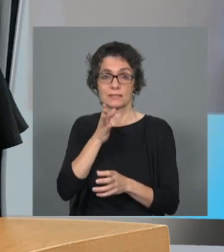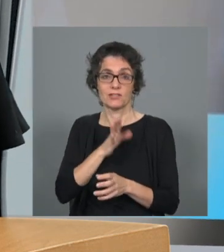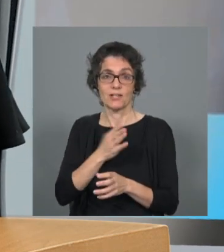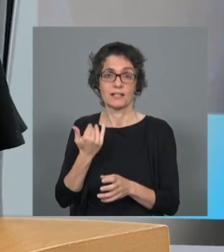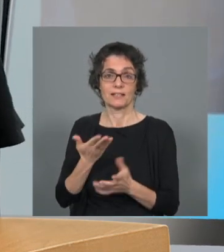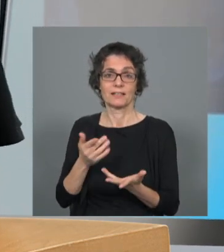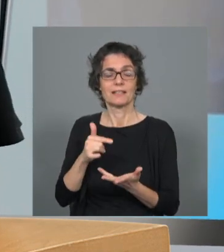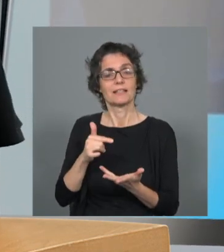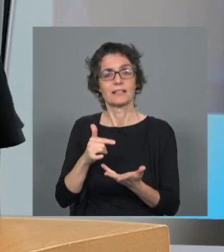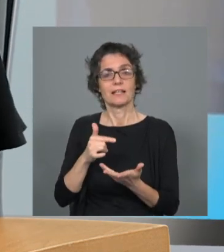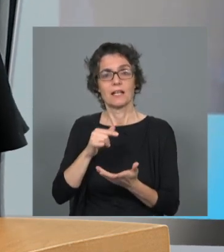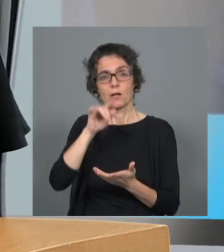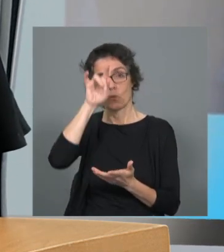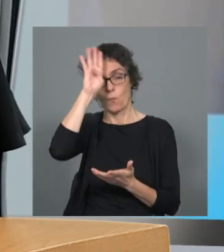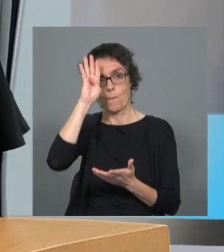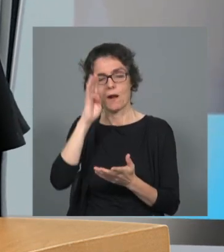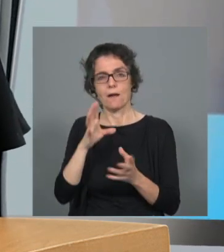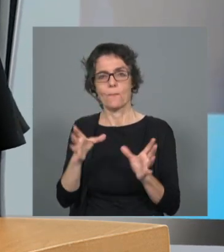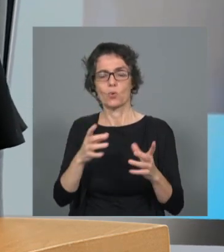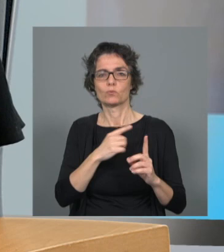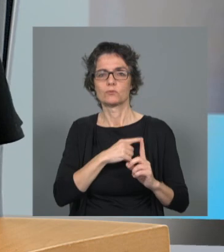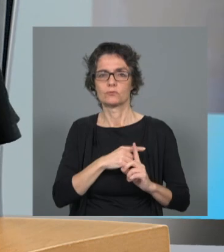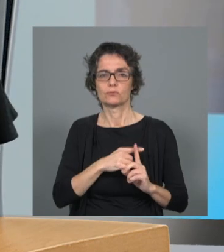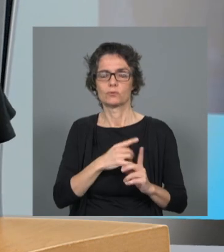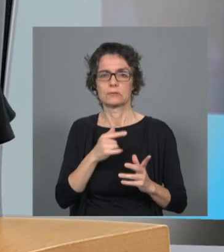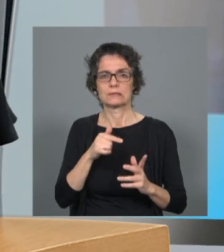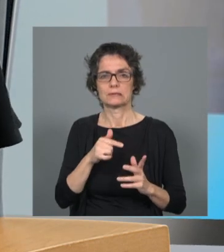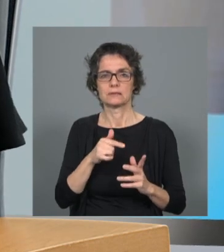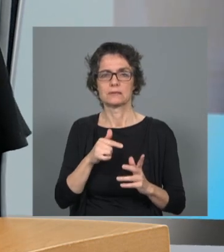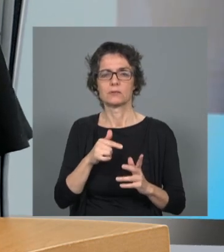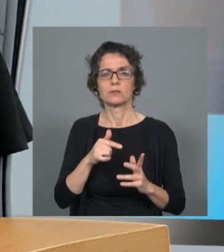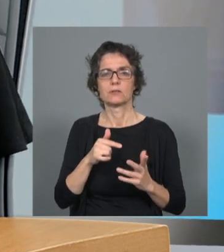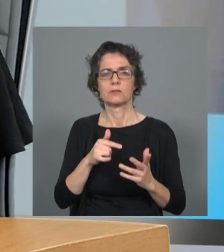um Papa jesuíta, diria um Papa do discernimento,